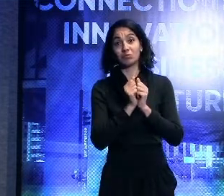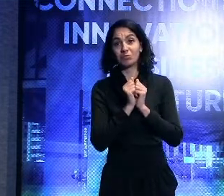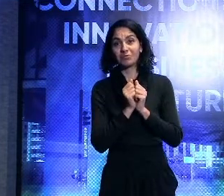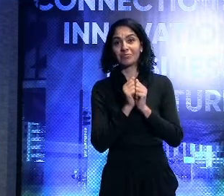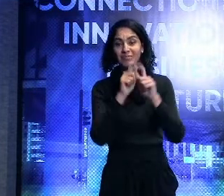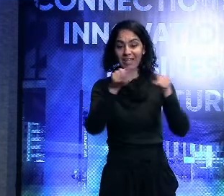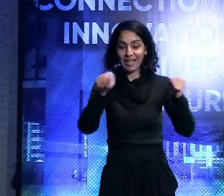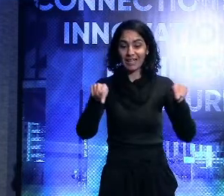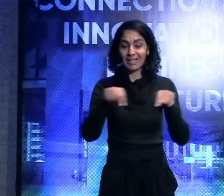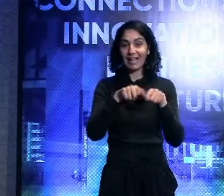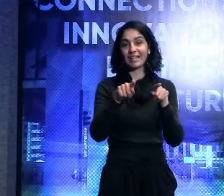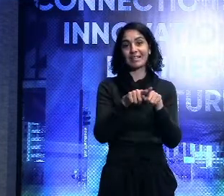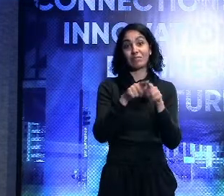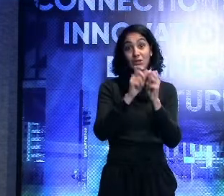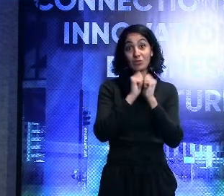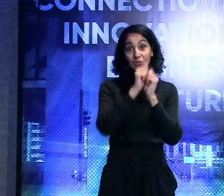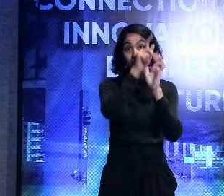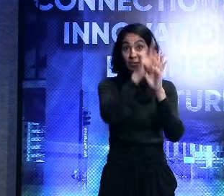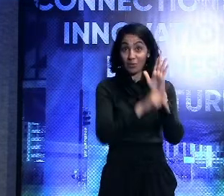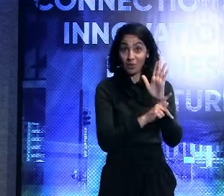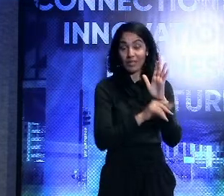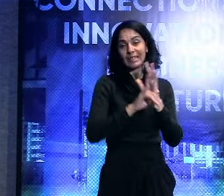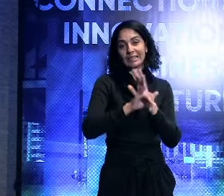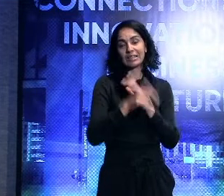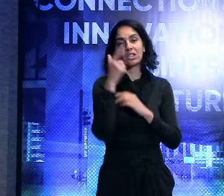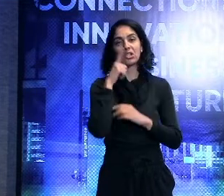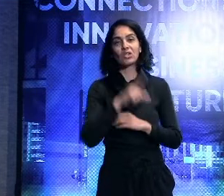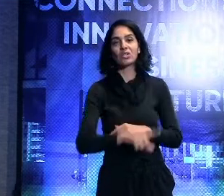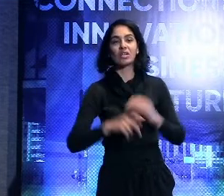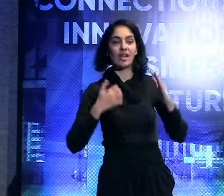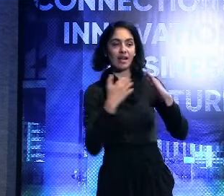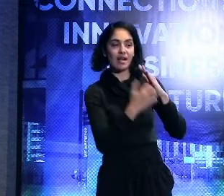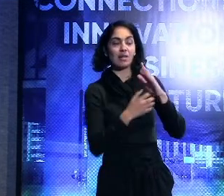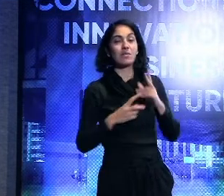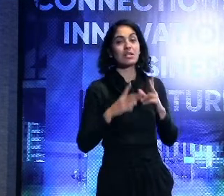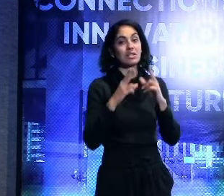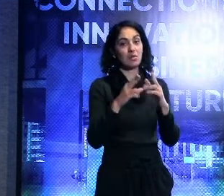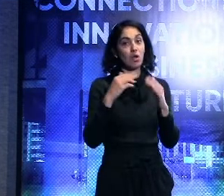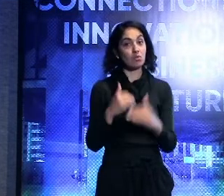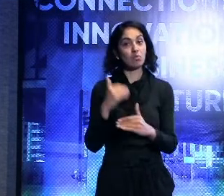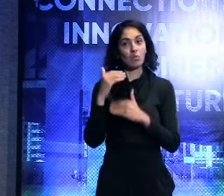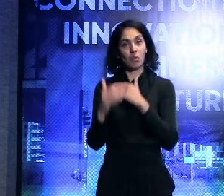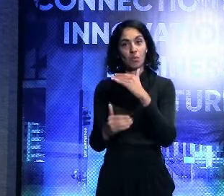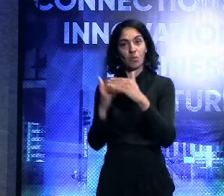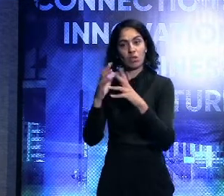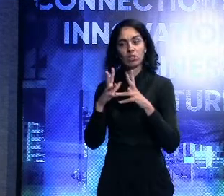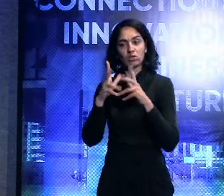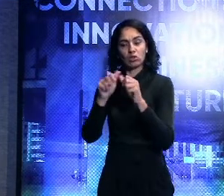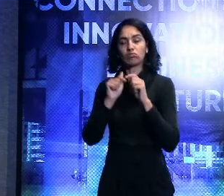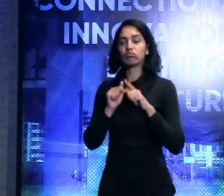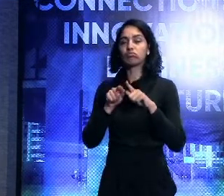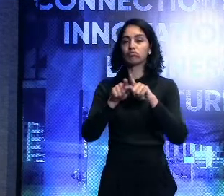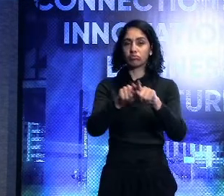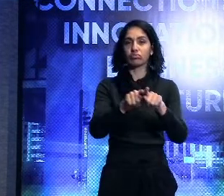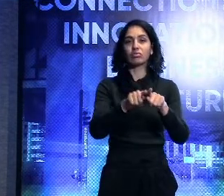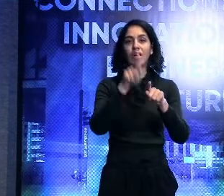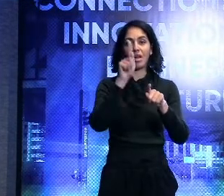consegue, inclusive, com as pessoas da mesma empresa, num processo onde está todo mundo alinhado, uma cultura de